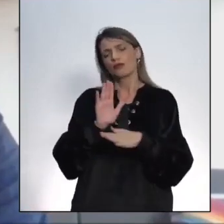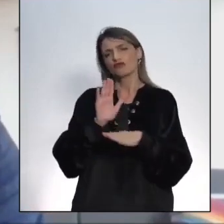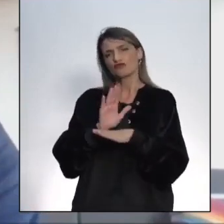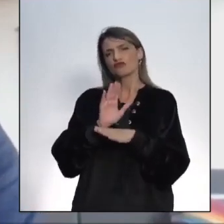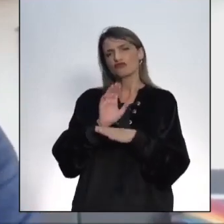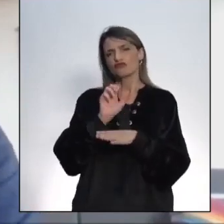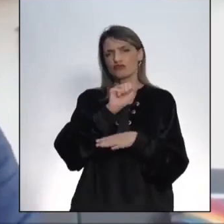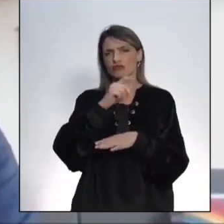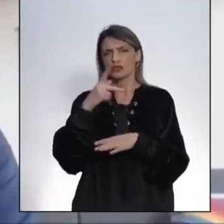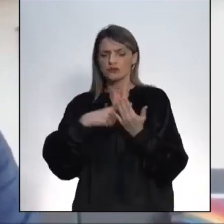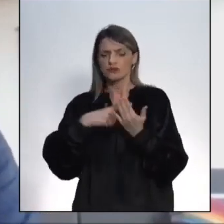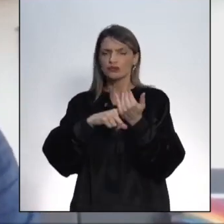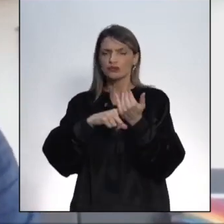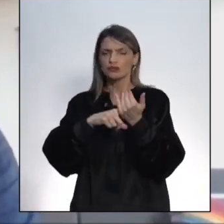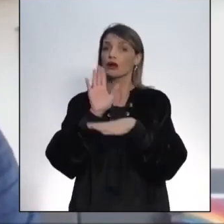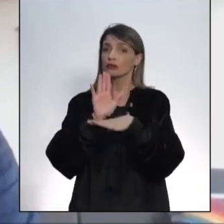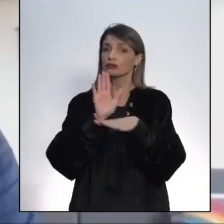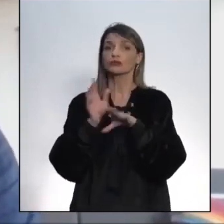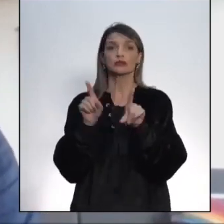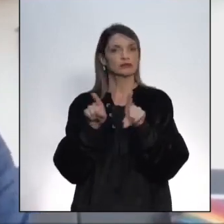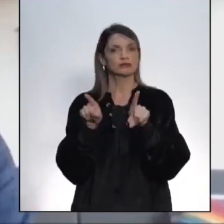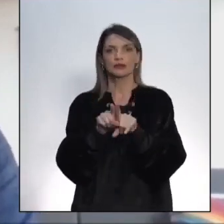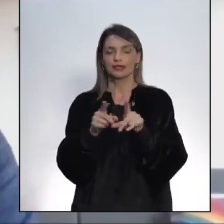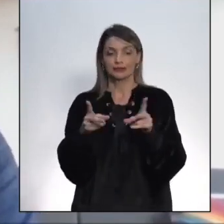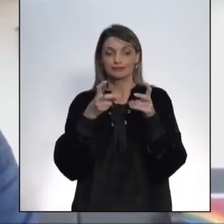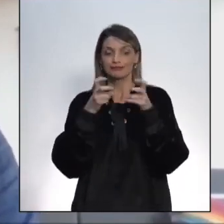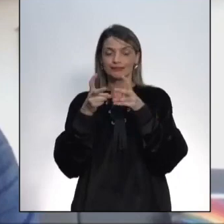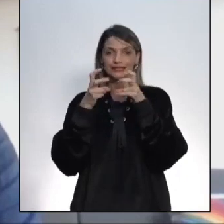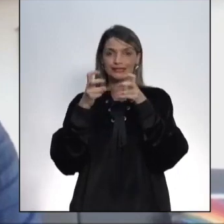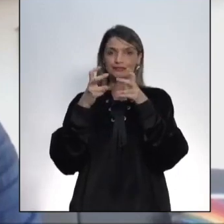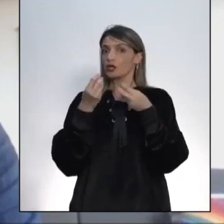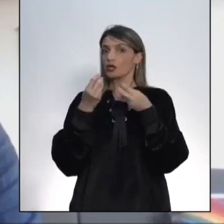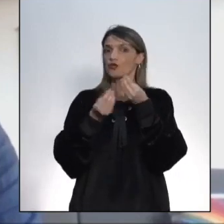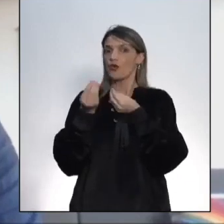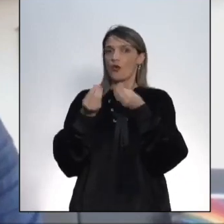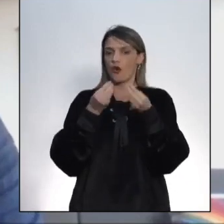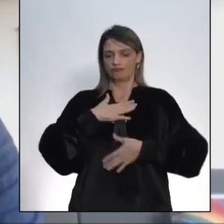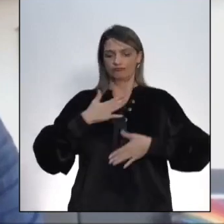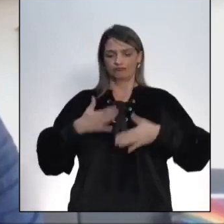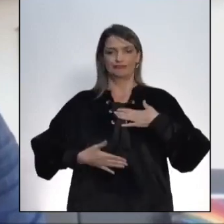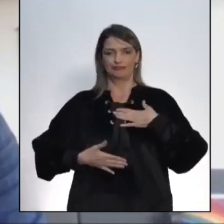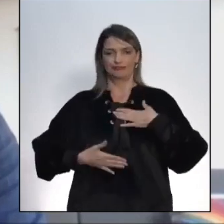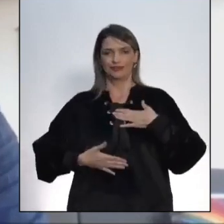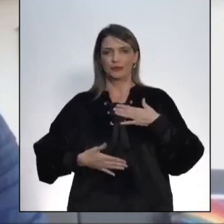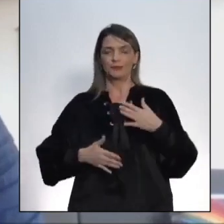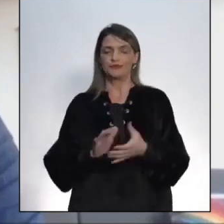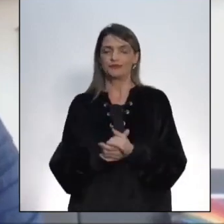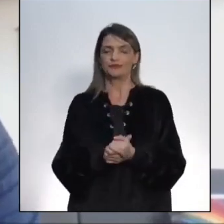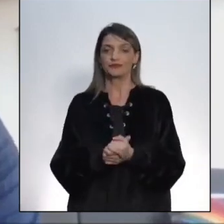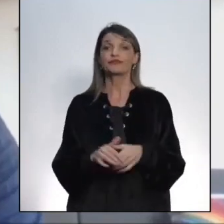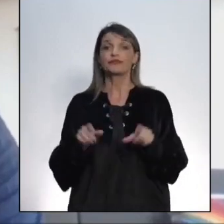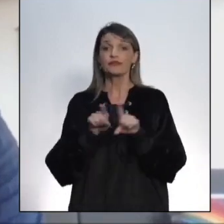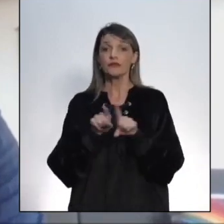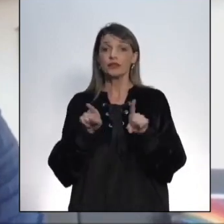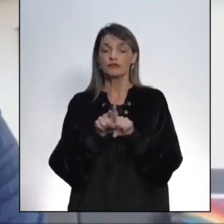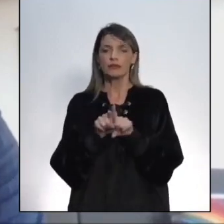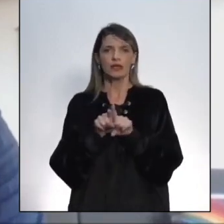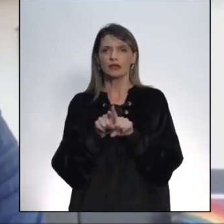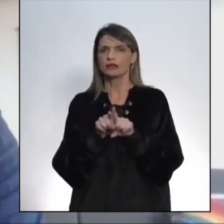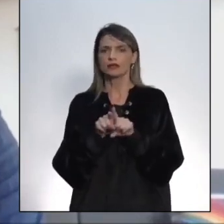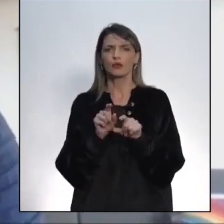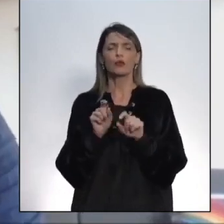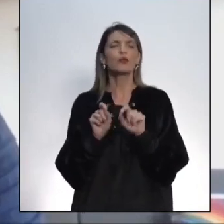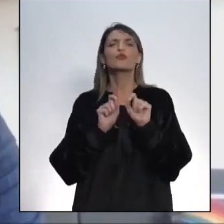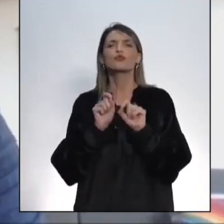a gente. Além, é claro, e nada disso que eu falei substitui a interação, que foi o que eu falei na minha primeira